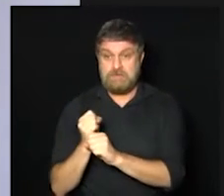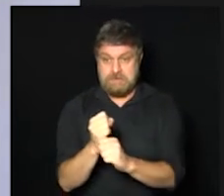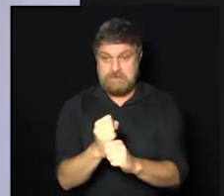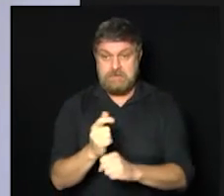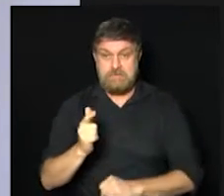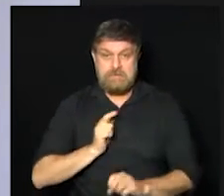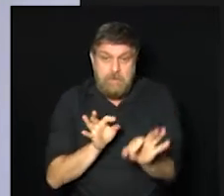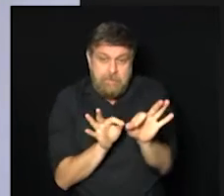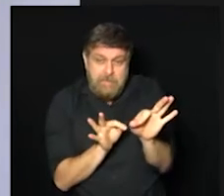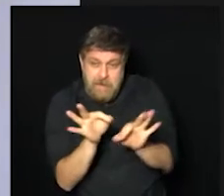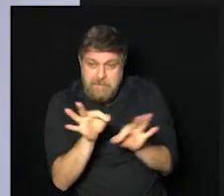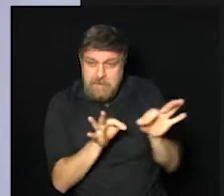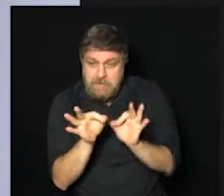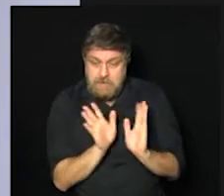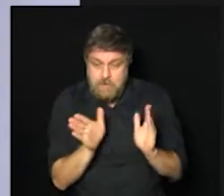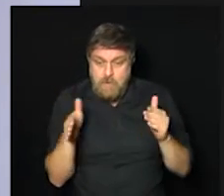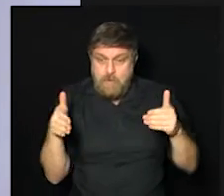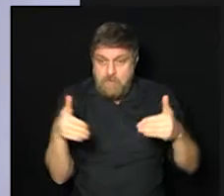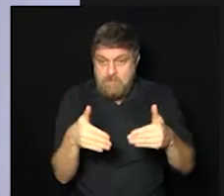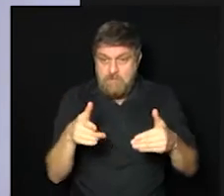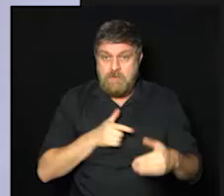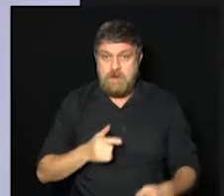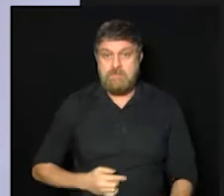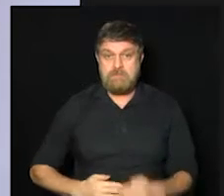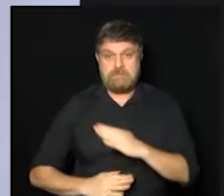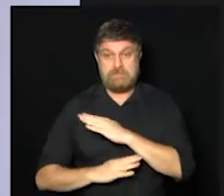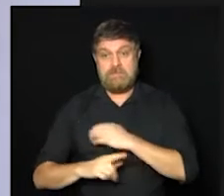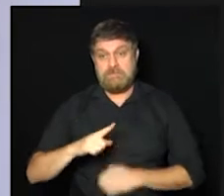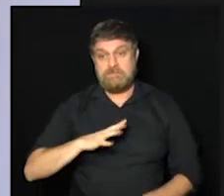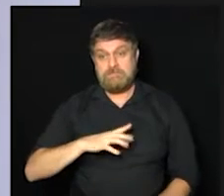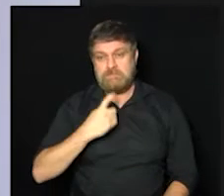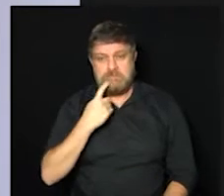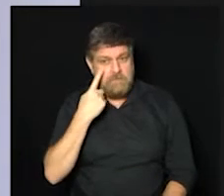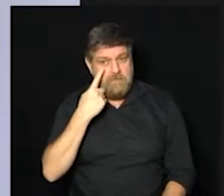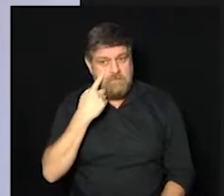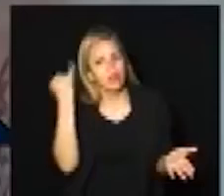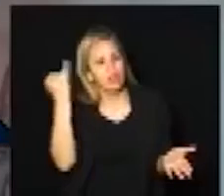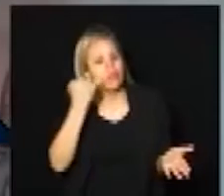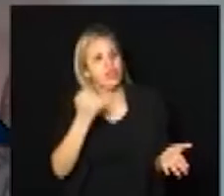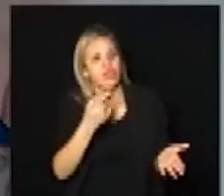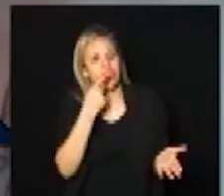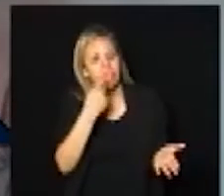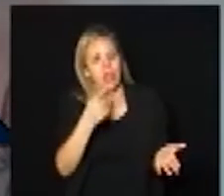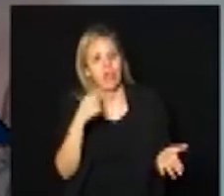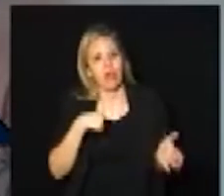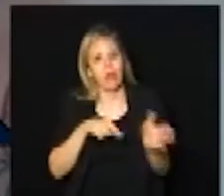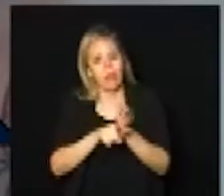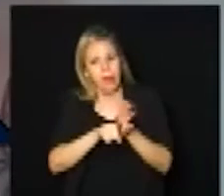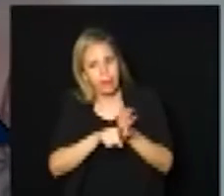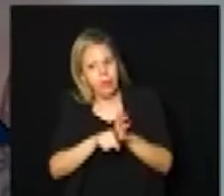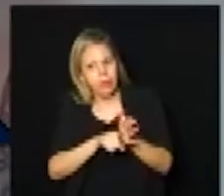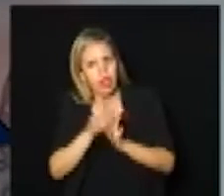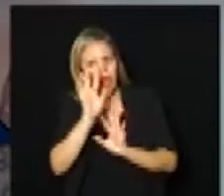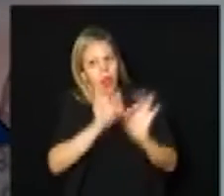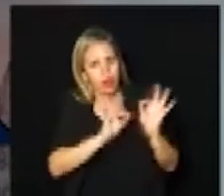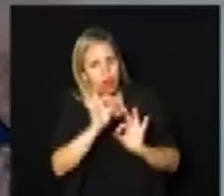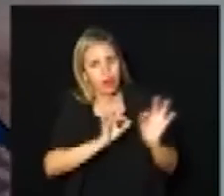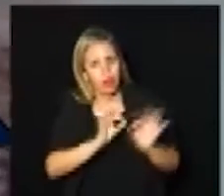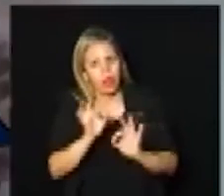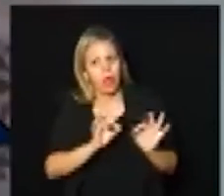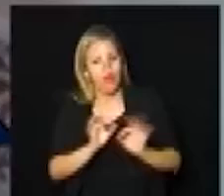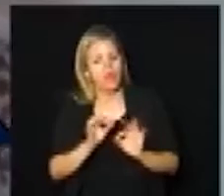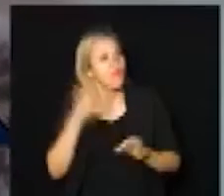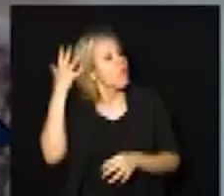sendo preparado um fórum para acontecer aqui na cidade. Vamos ouvir como foi esse debate. É uma pesquisa que foi elaborada pelo